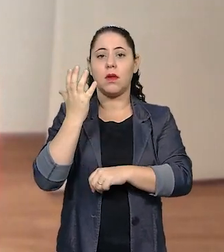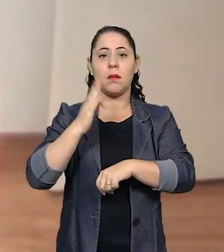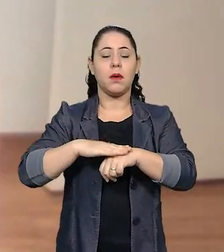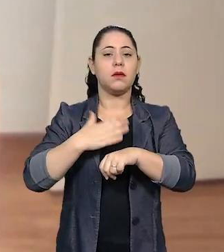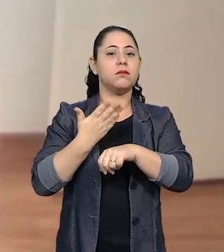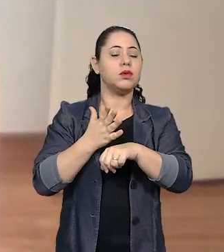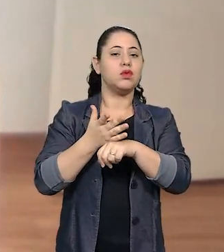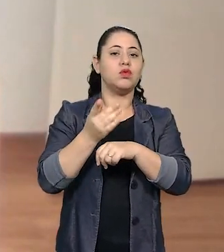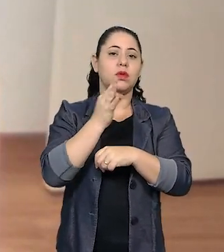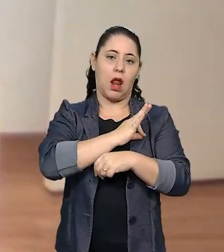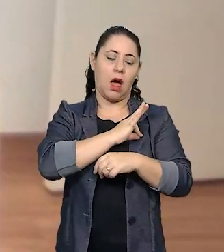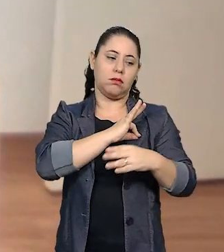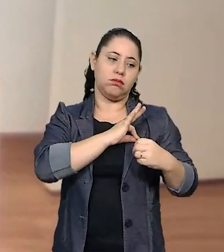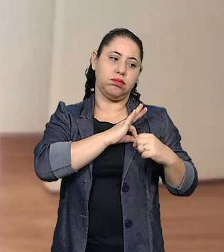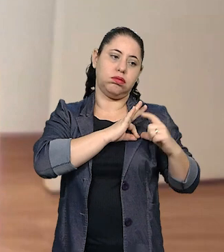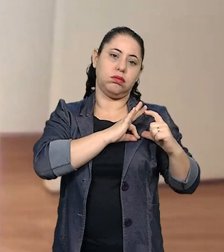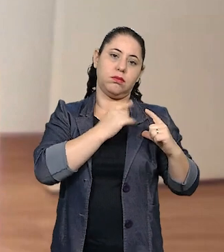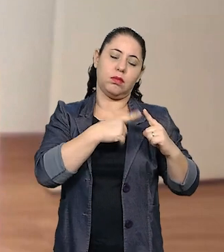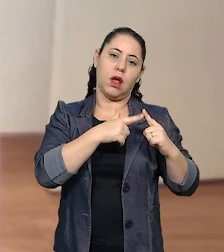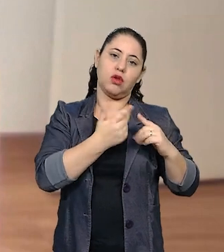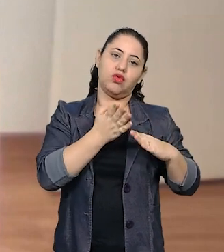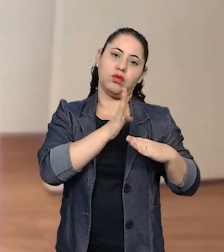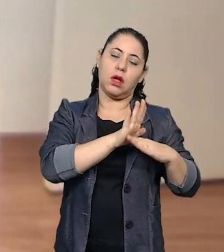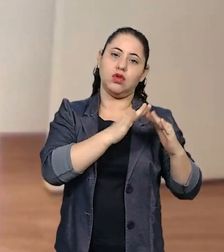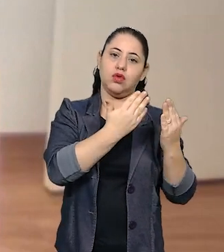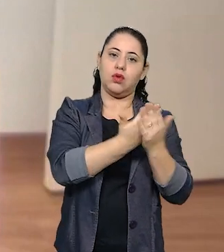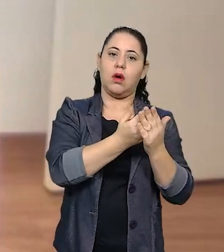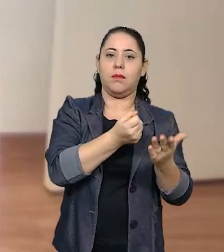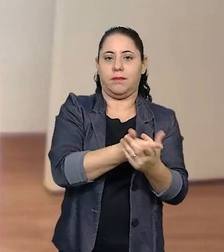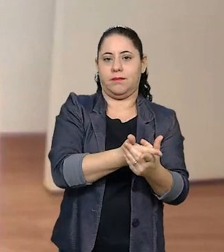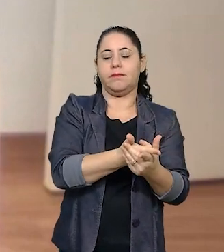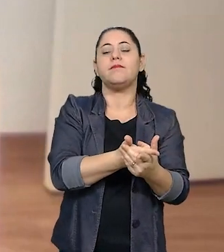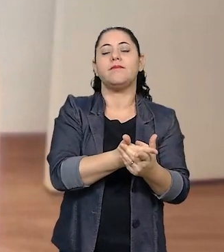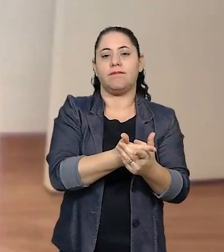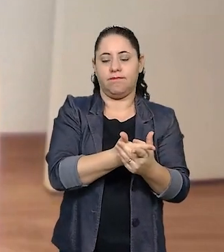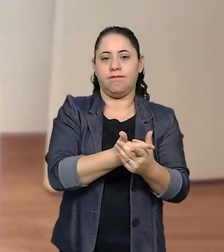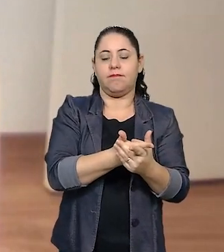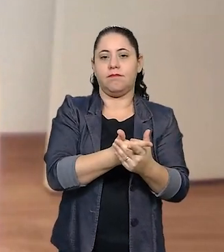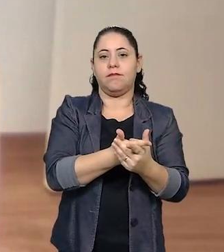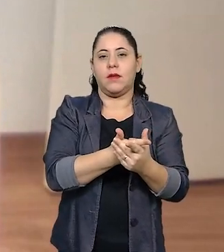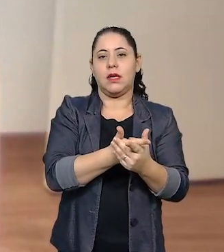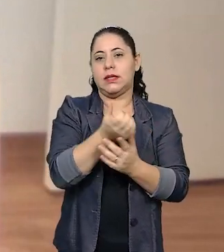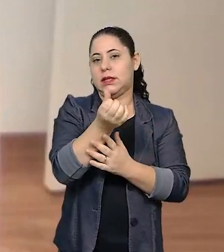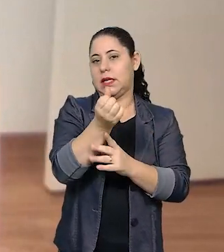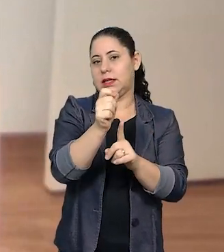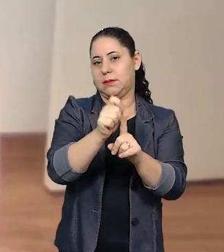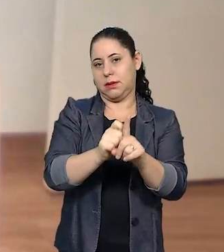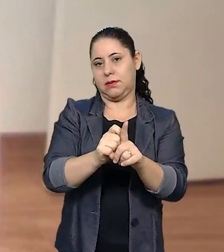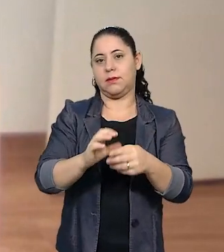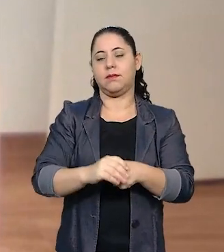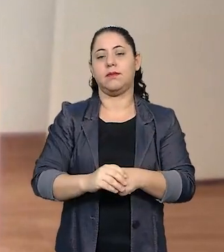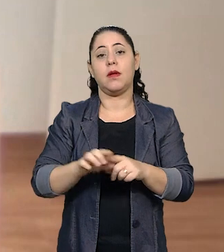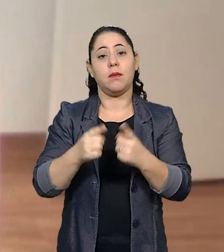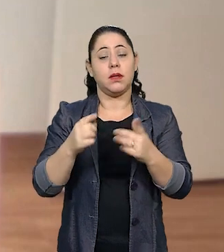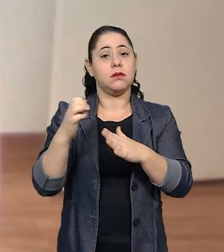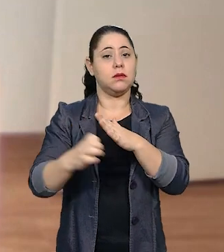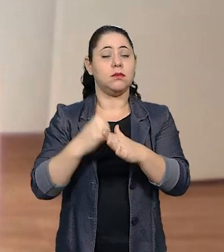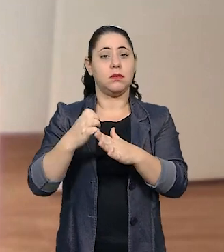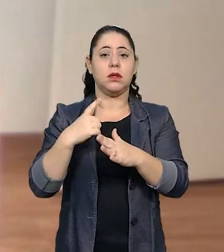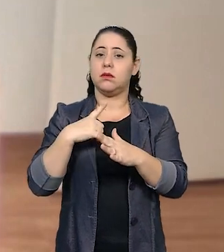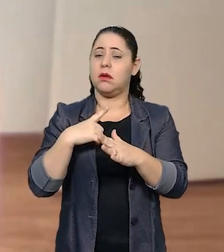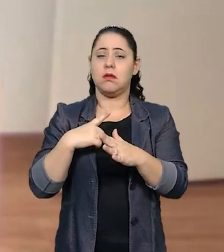sentido de escola. Então tem essa possibilidade, né? O que acontece mais na prática é essa retribuição financeira, né?